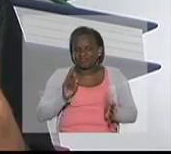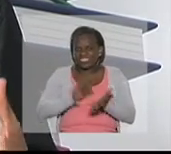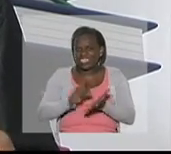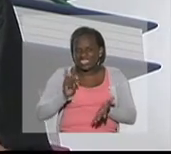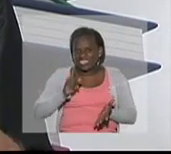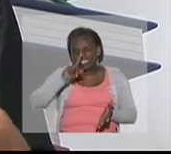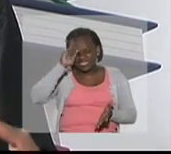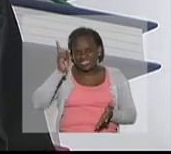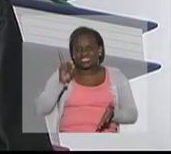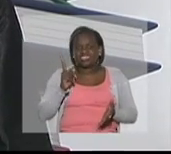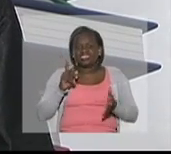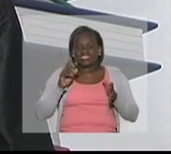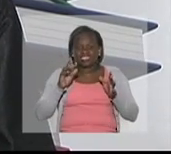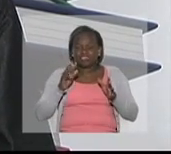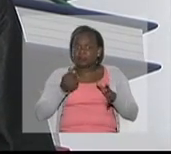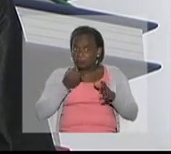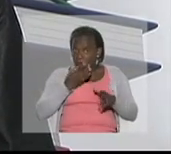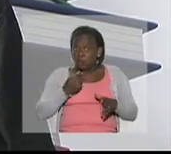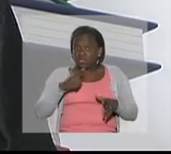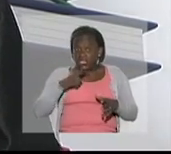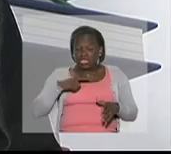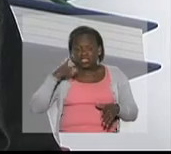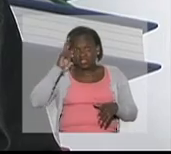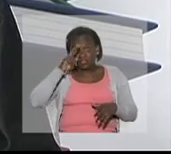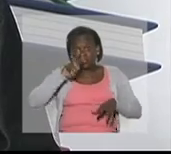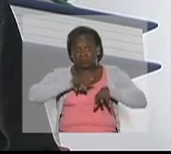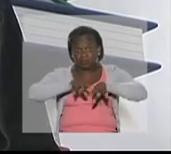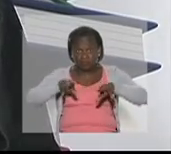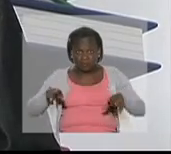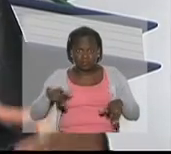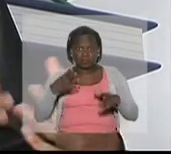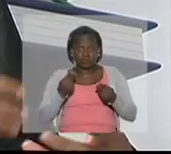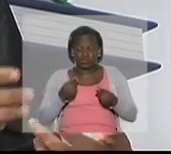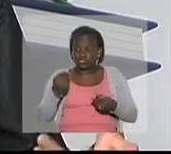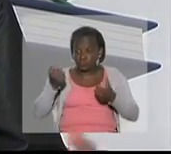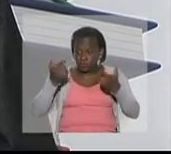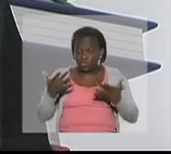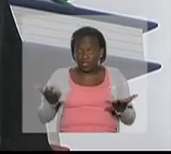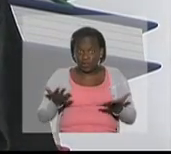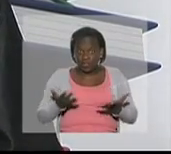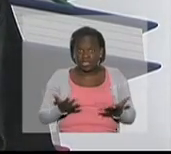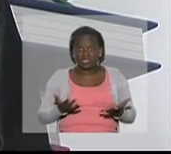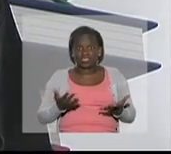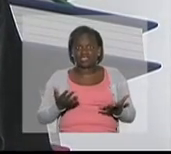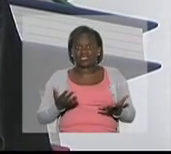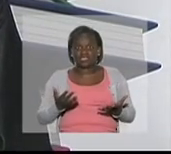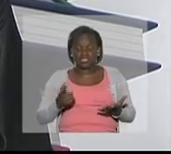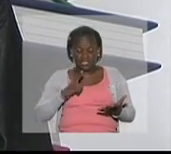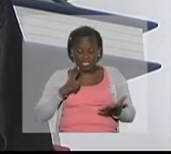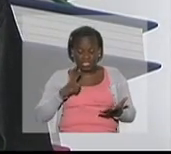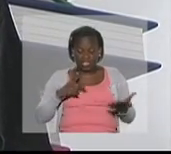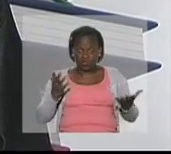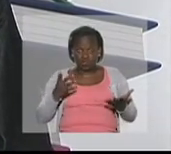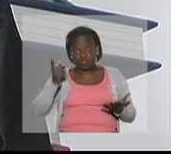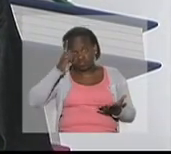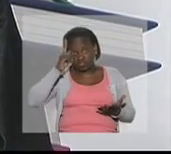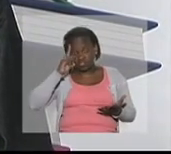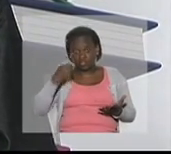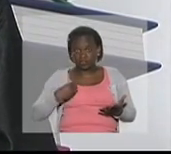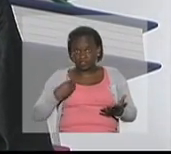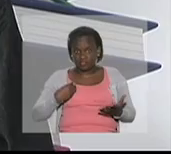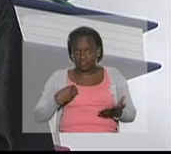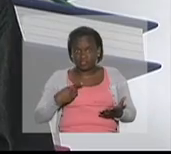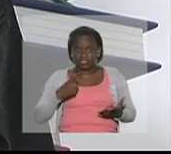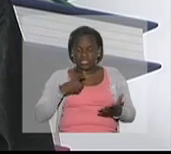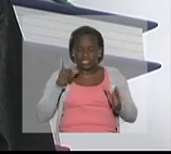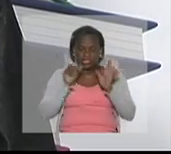São ficções riquíssimas e que trazem todo esse conteúdo, tudo isso que a gente estava falando agora, que é tão presente no nosso dia a